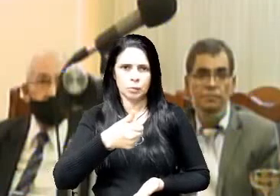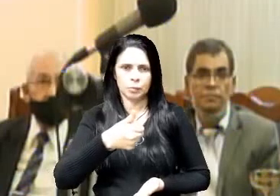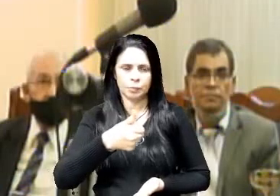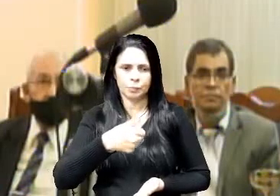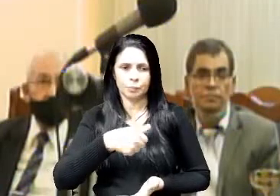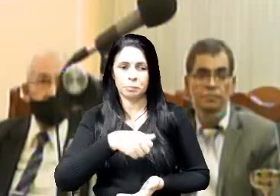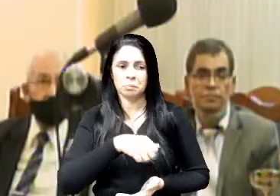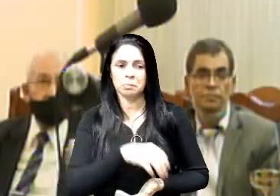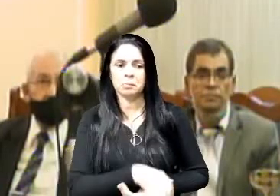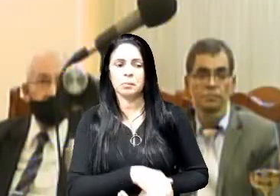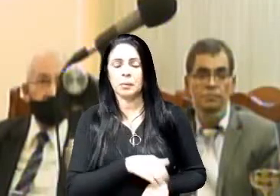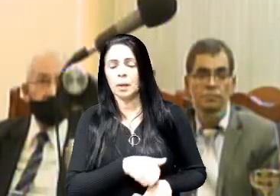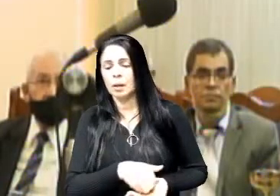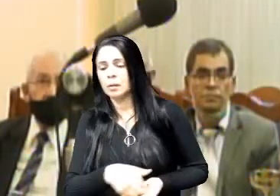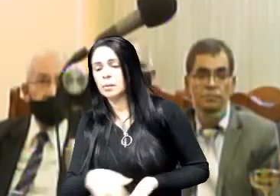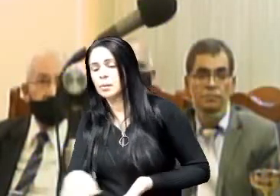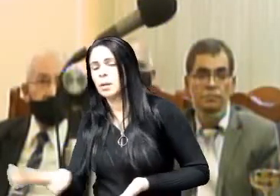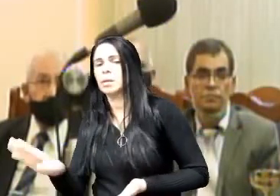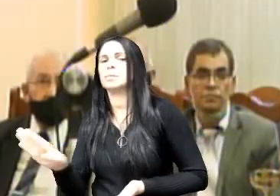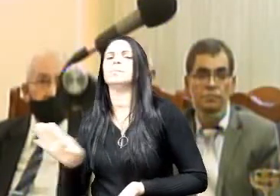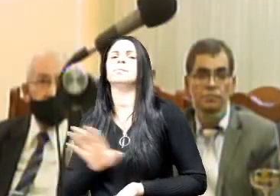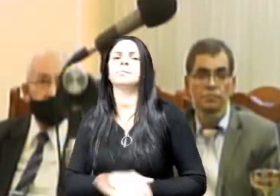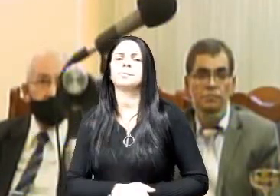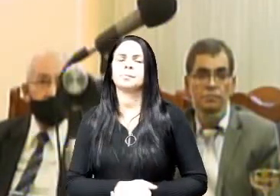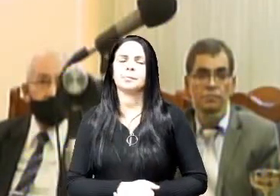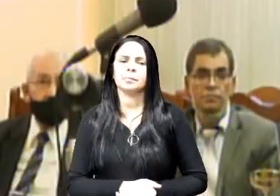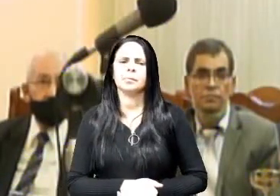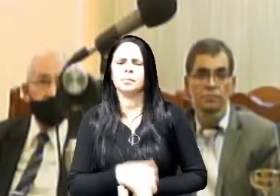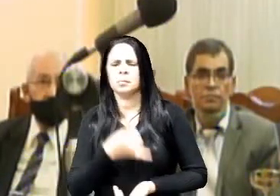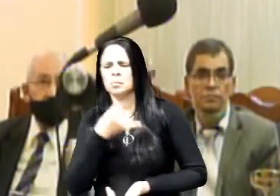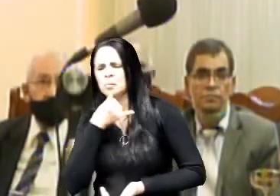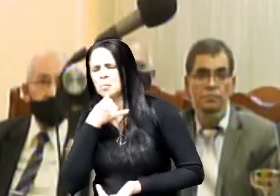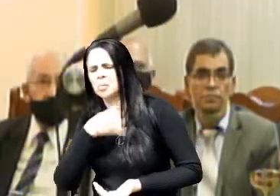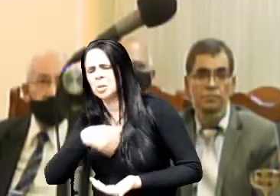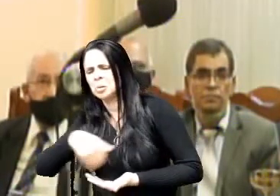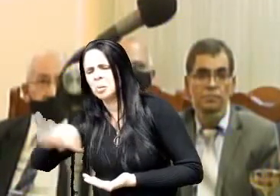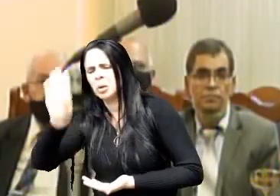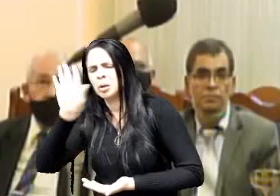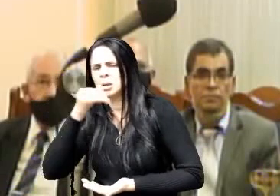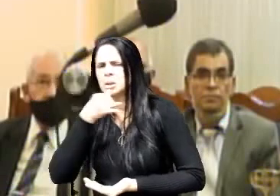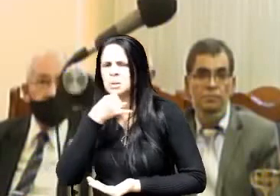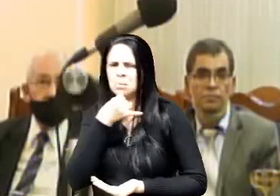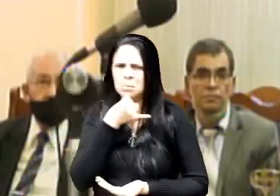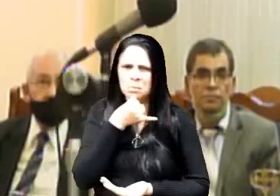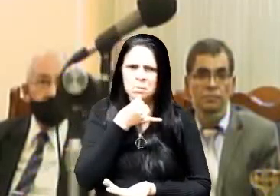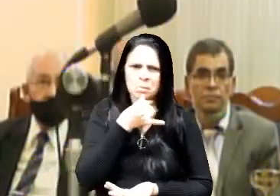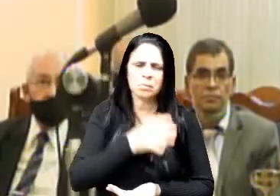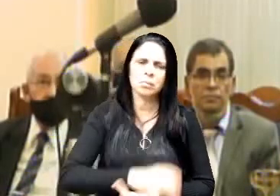Retiraram-se, pois, da presença do conselho. Triste. Foi assim?